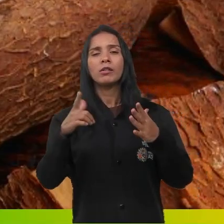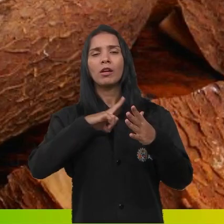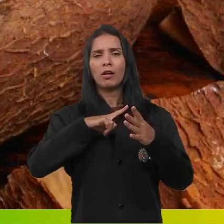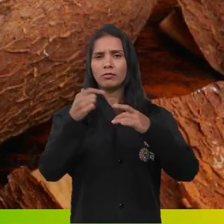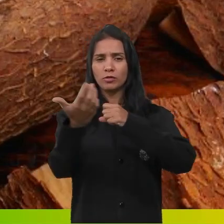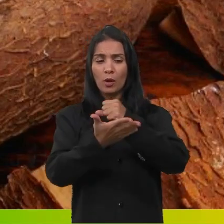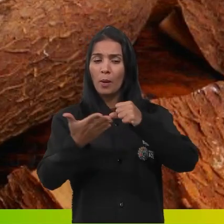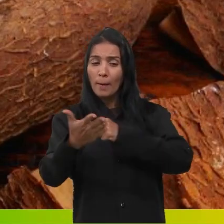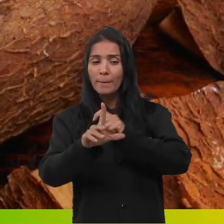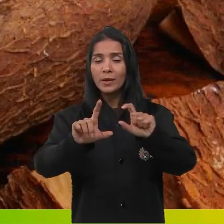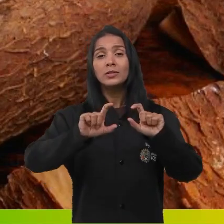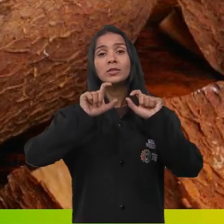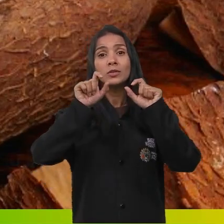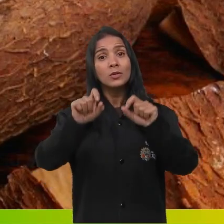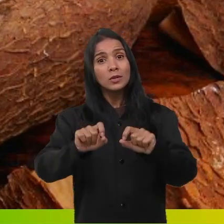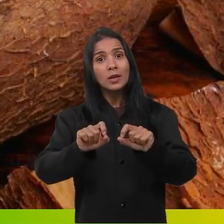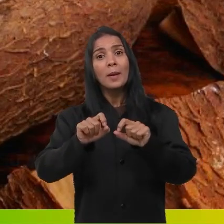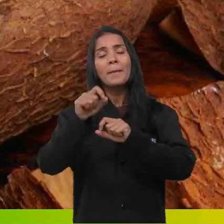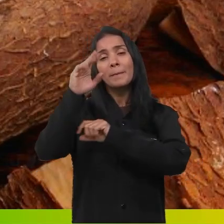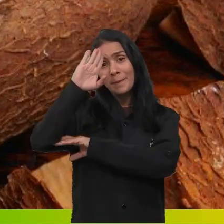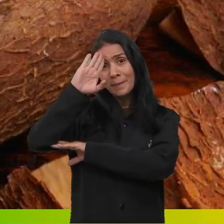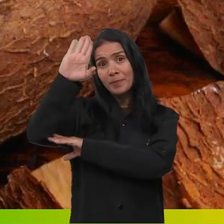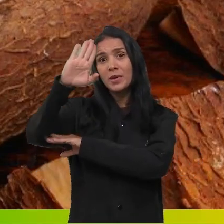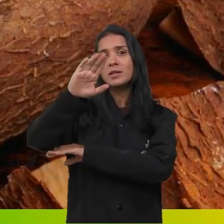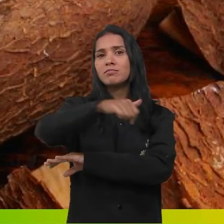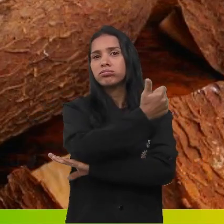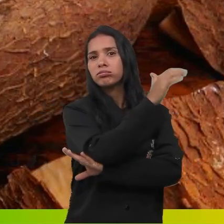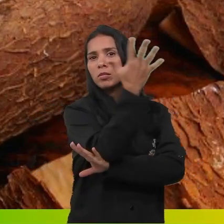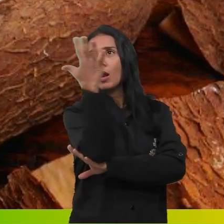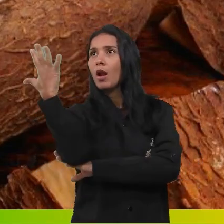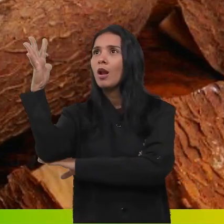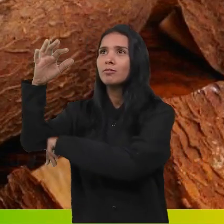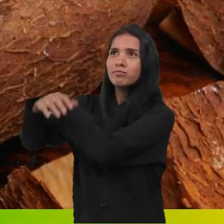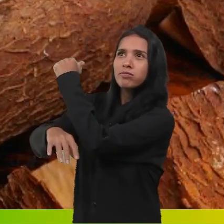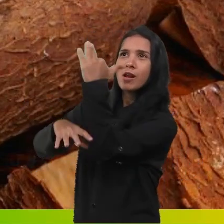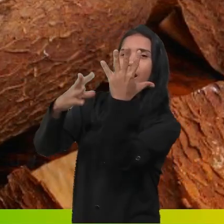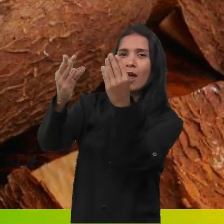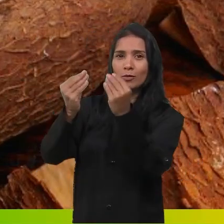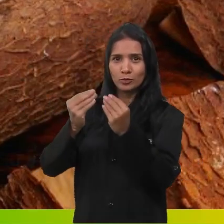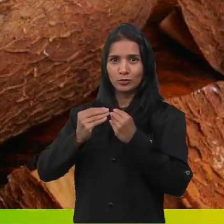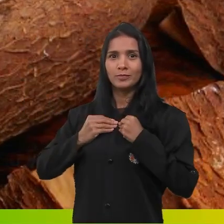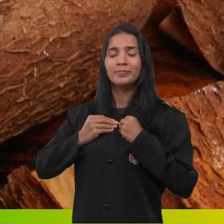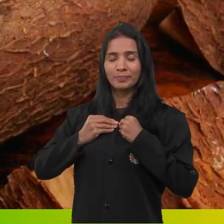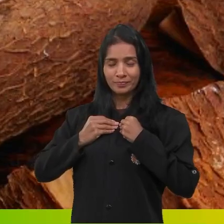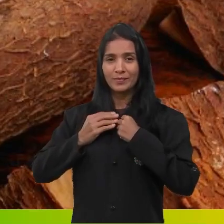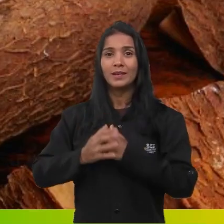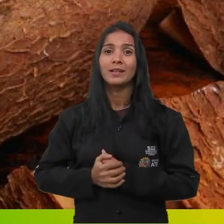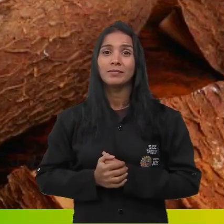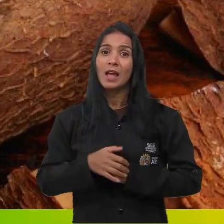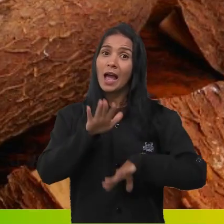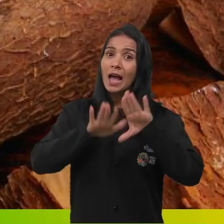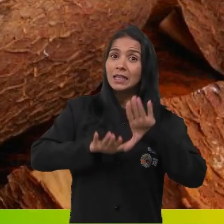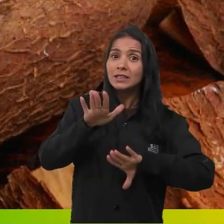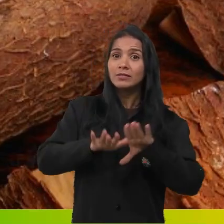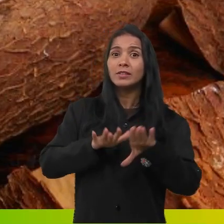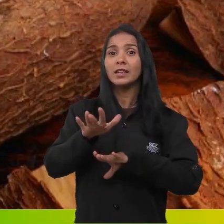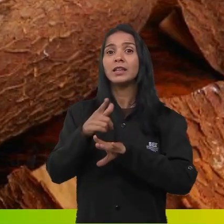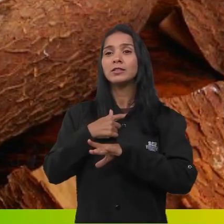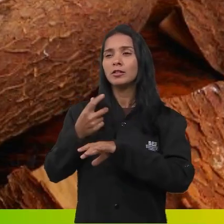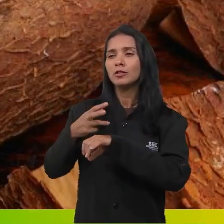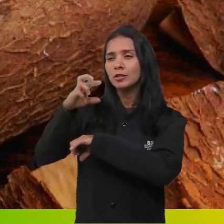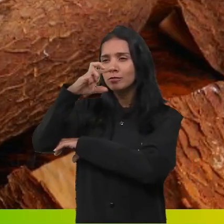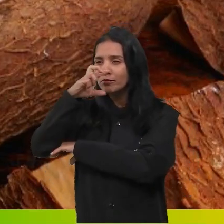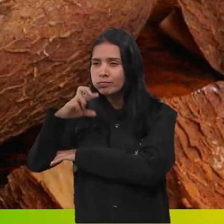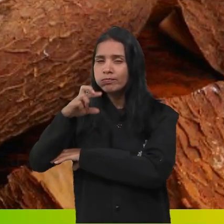baseada principalmente naquilo que a natureza nos oferece, seja por meio da caça, a